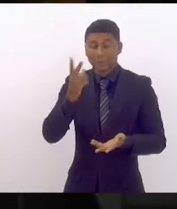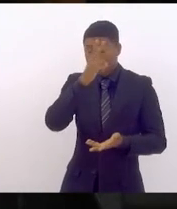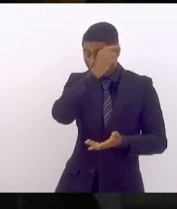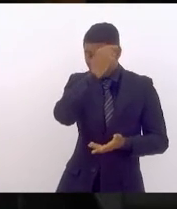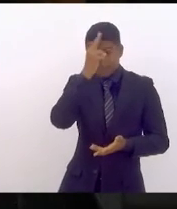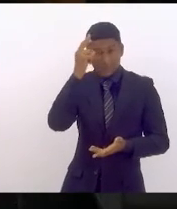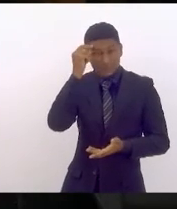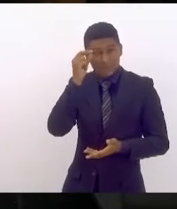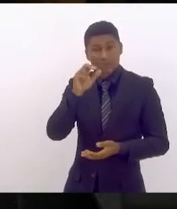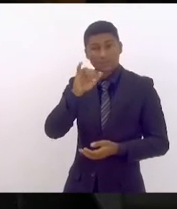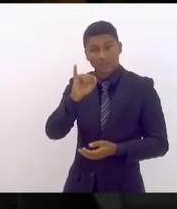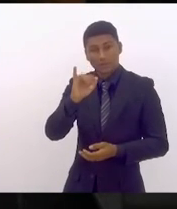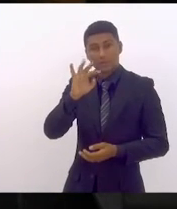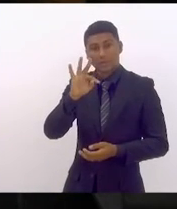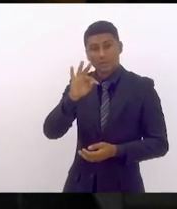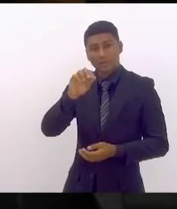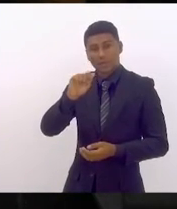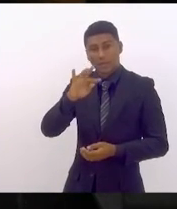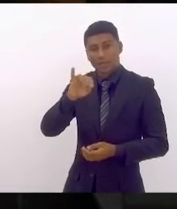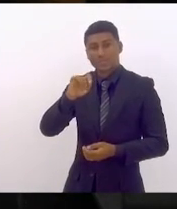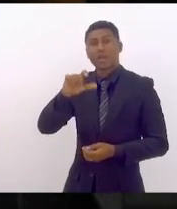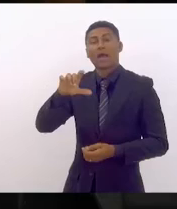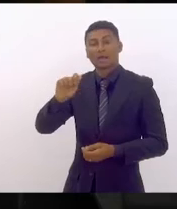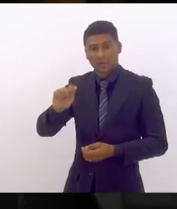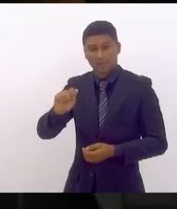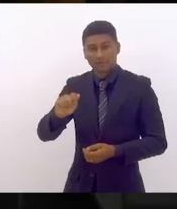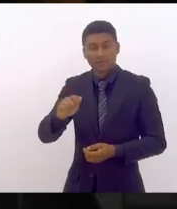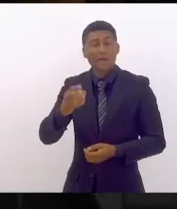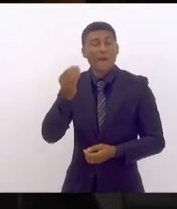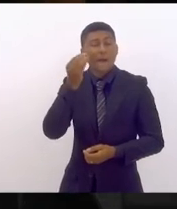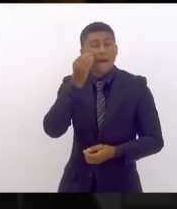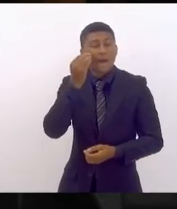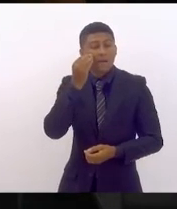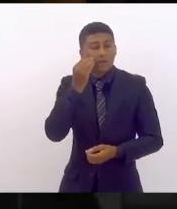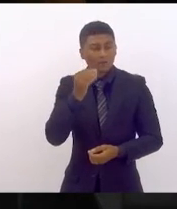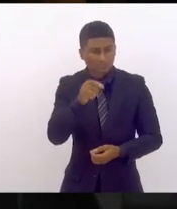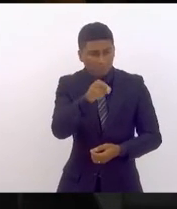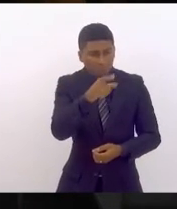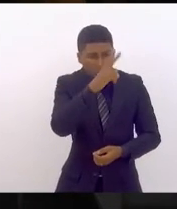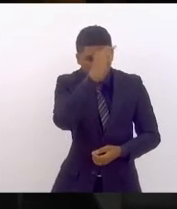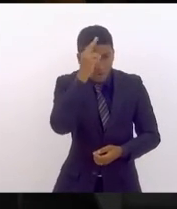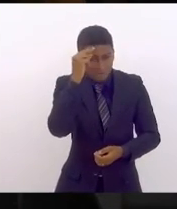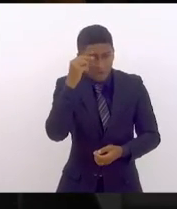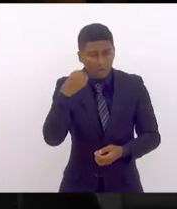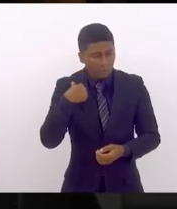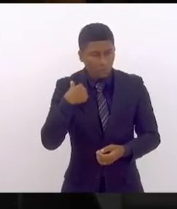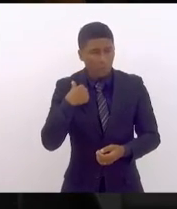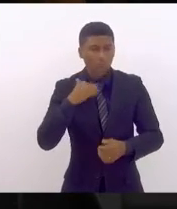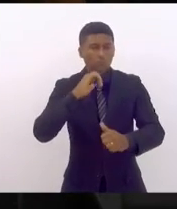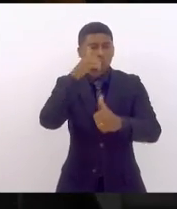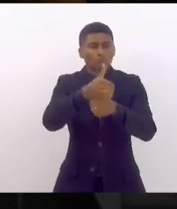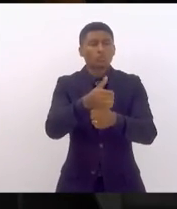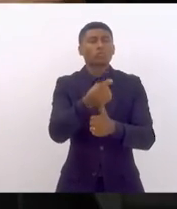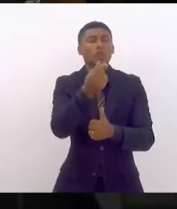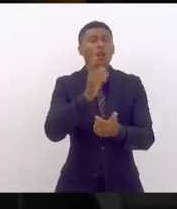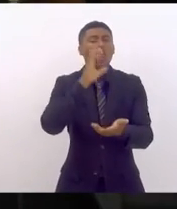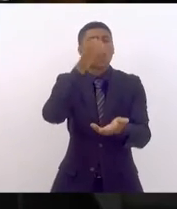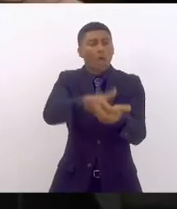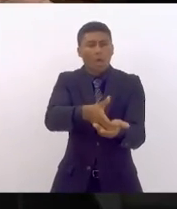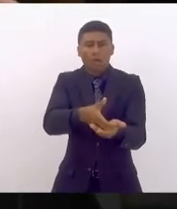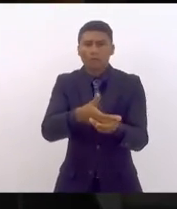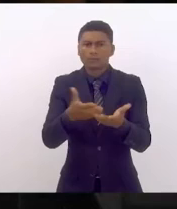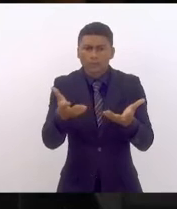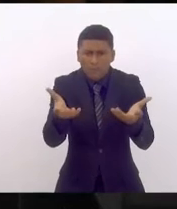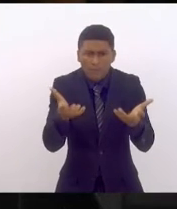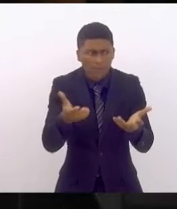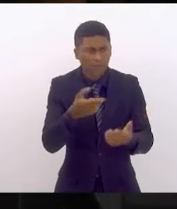Itatiaia eu nunca tinha visto isso em corrupção e nos tempos atuais depois de